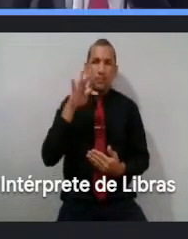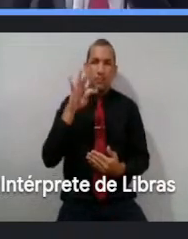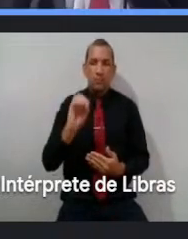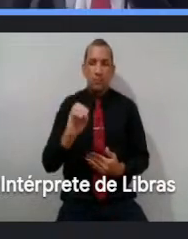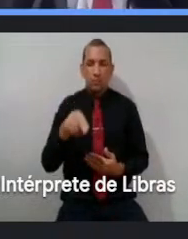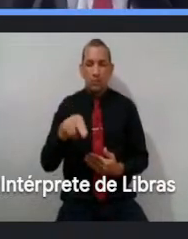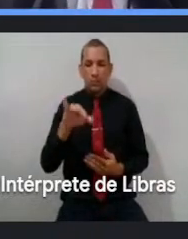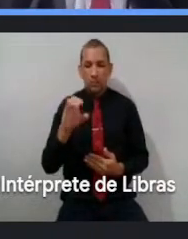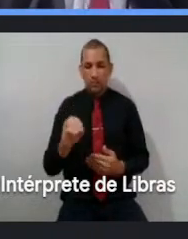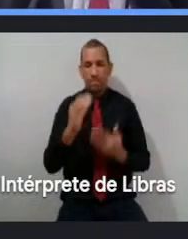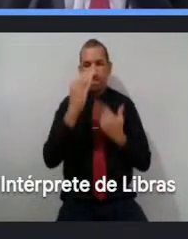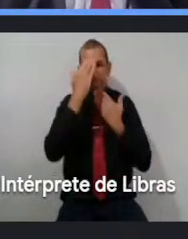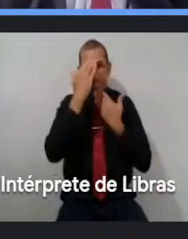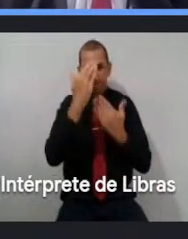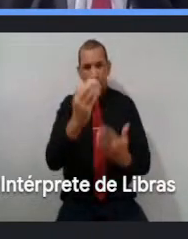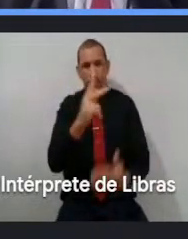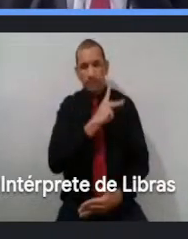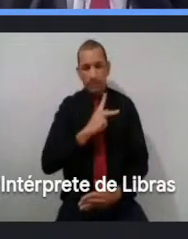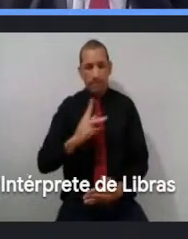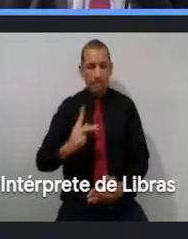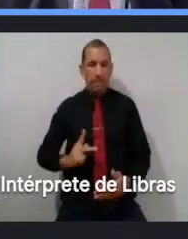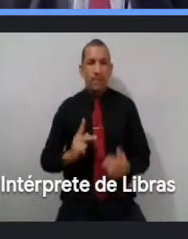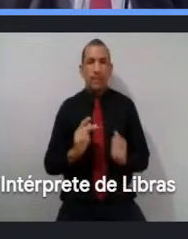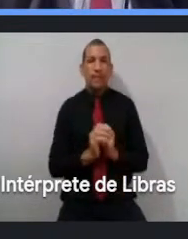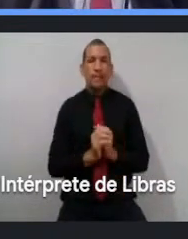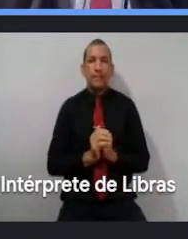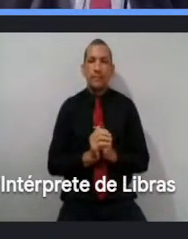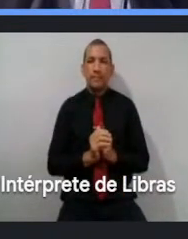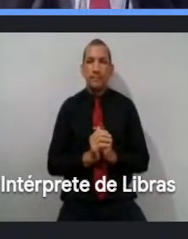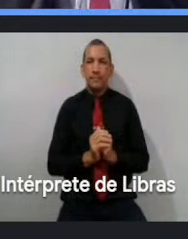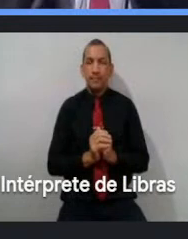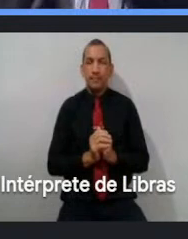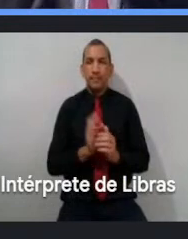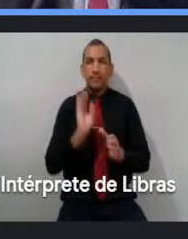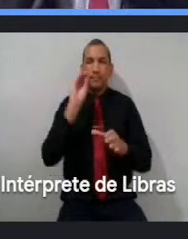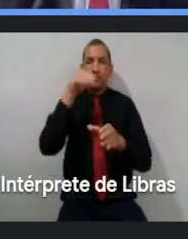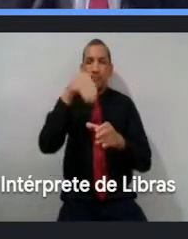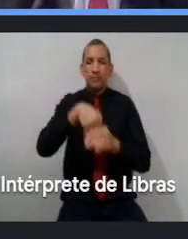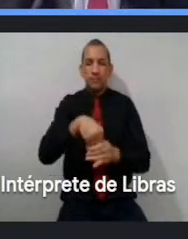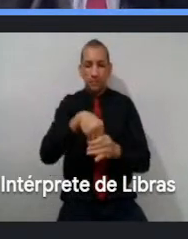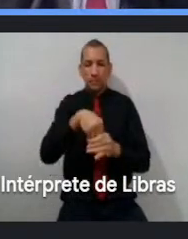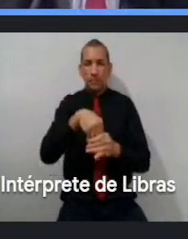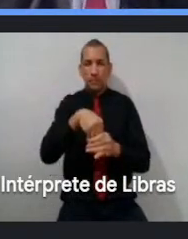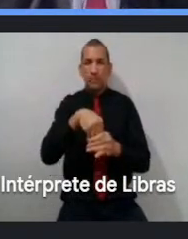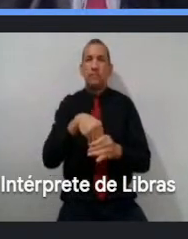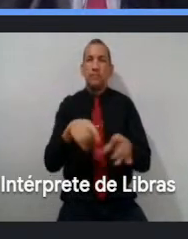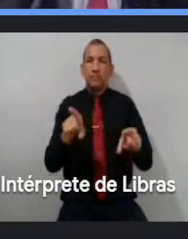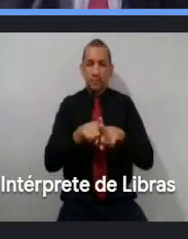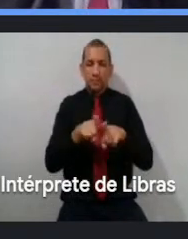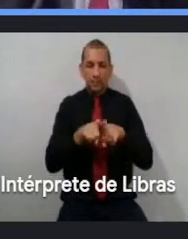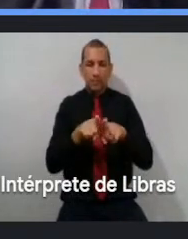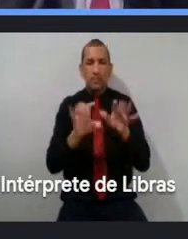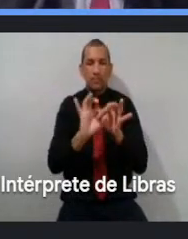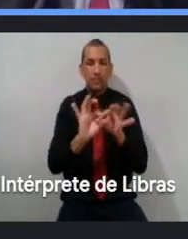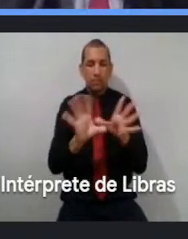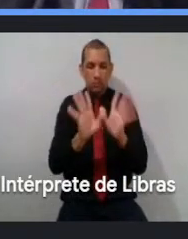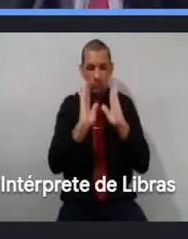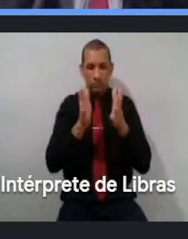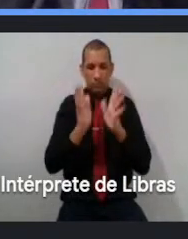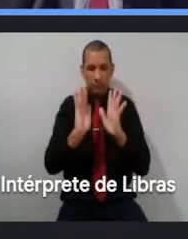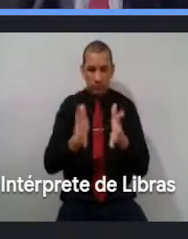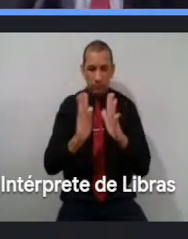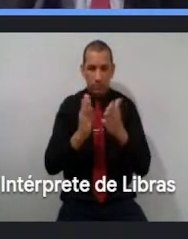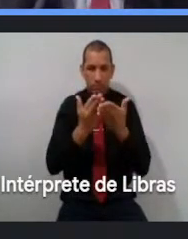e o presidente Muito obrigado o voto também já foi disponibilizado